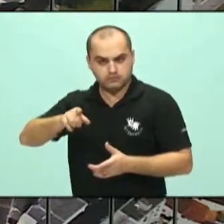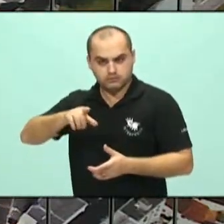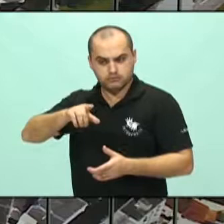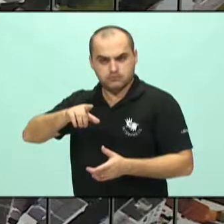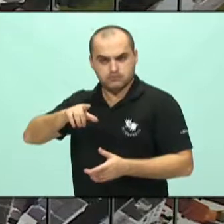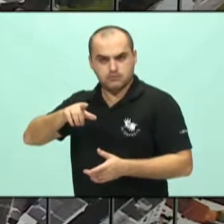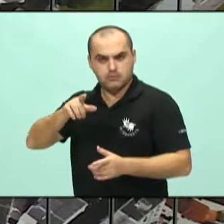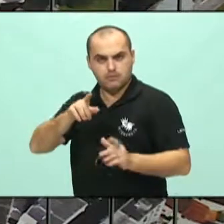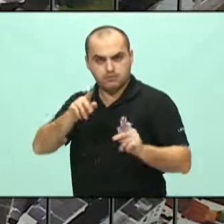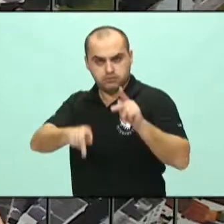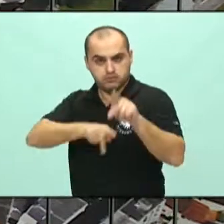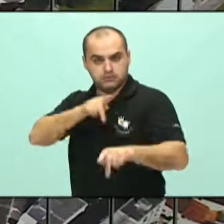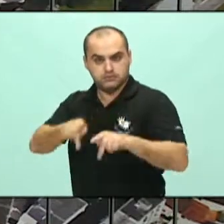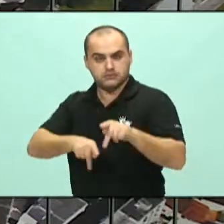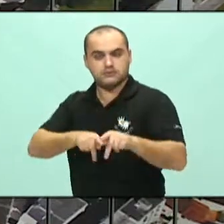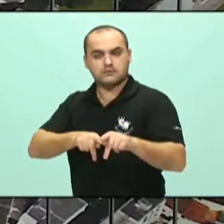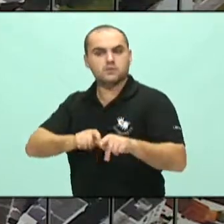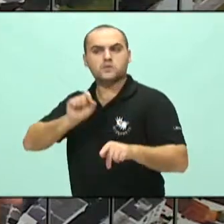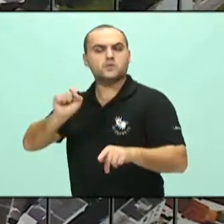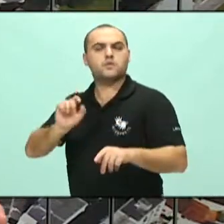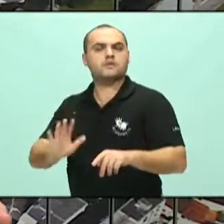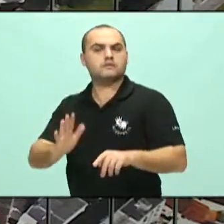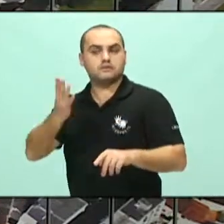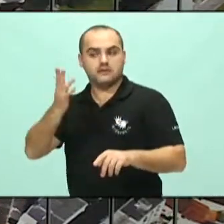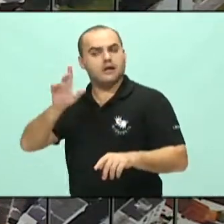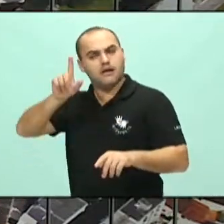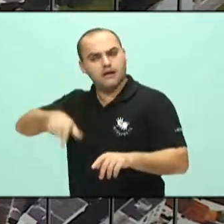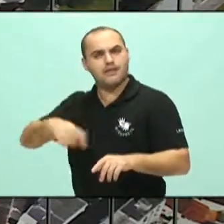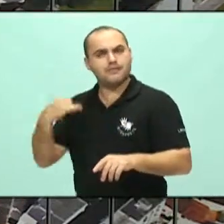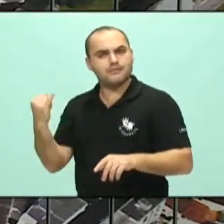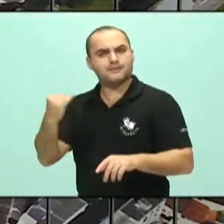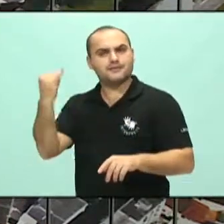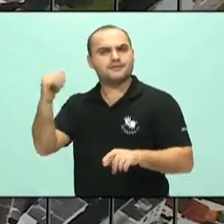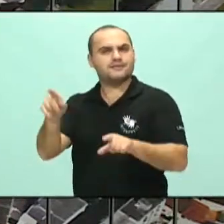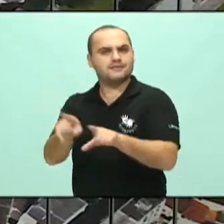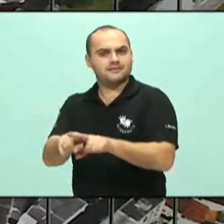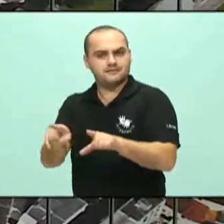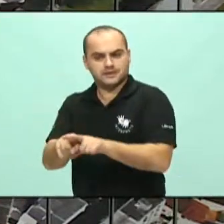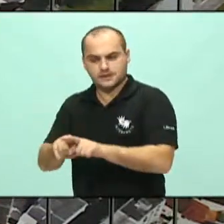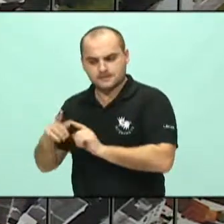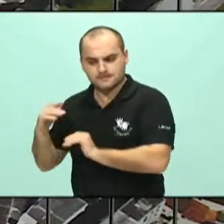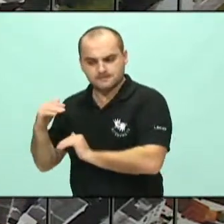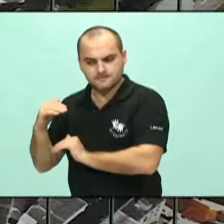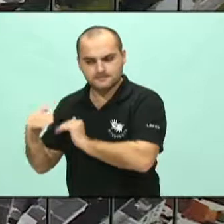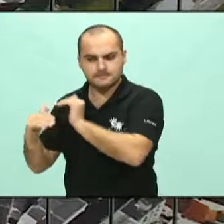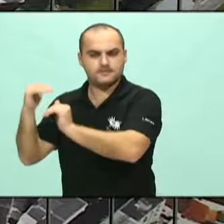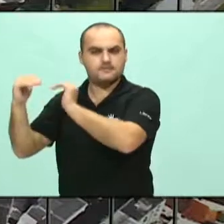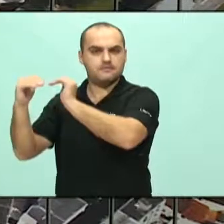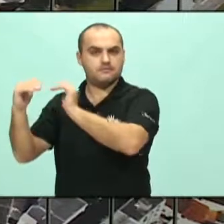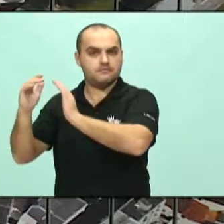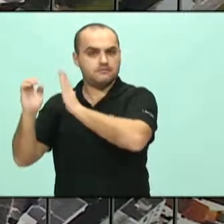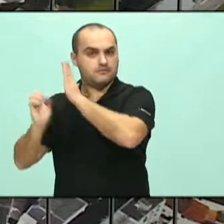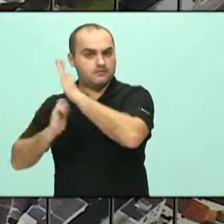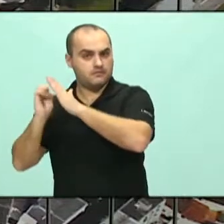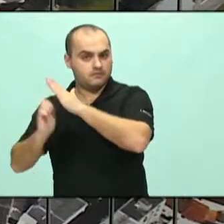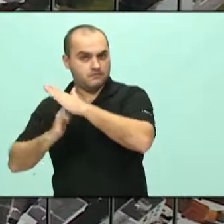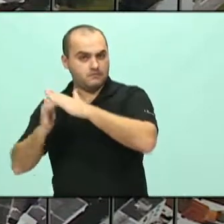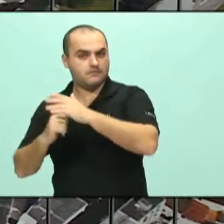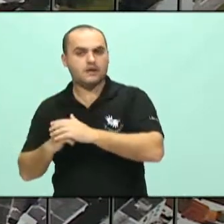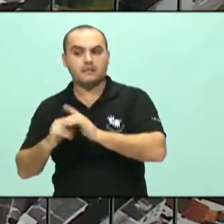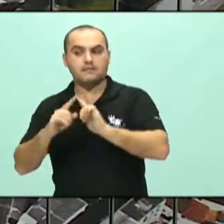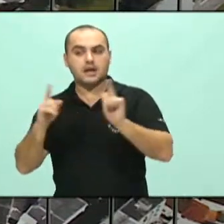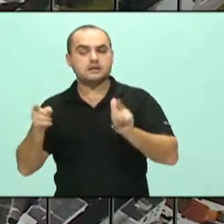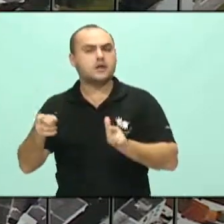luso-açoriana sendo para eles importante também no desenvolvimento das suas empresas. Mas eles